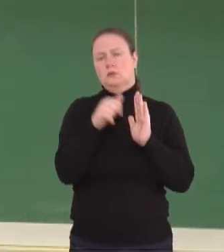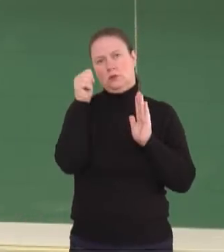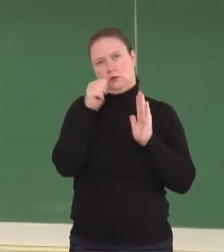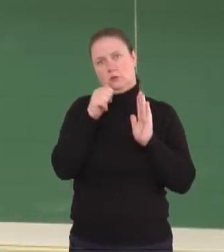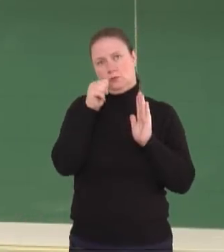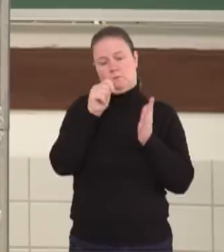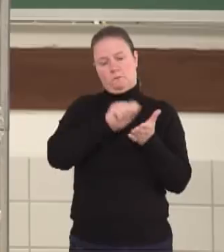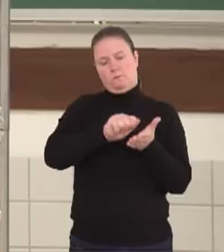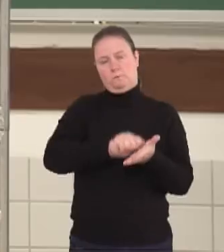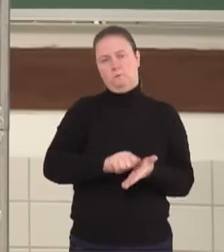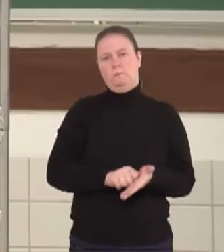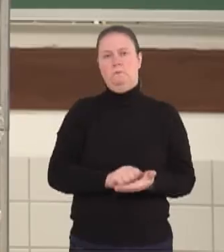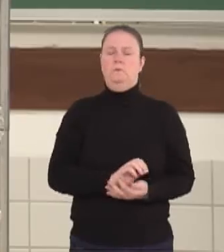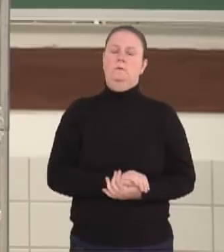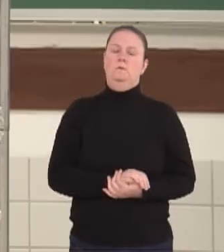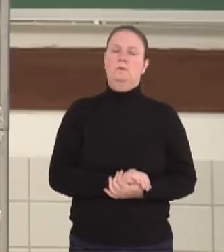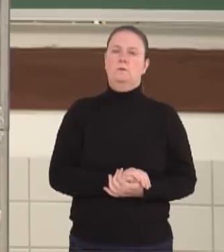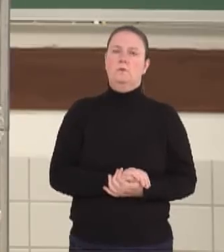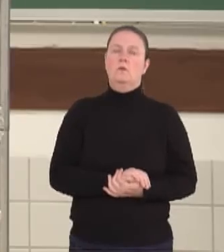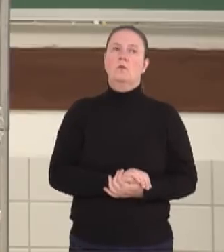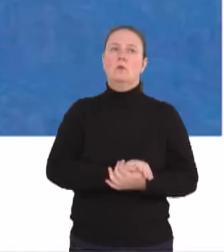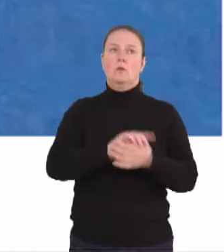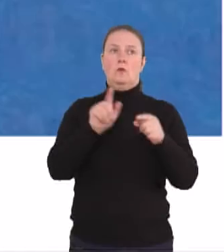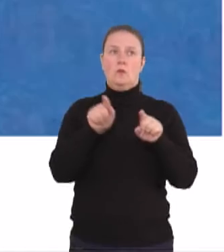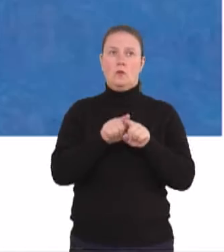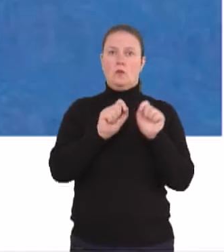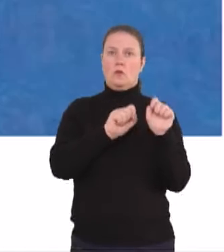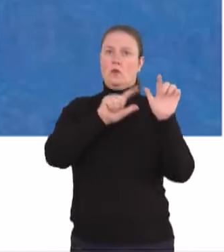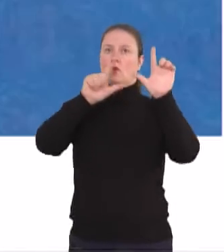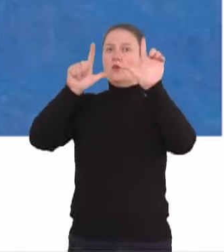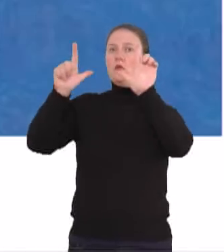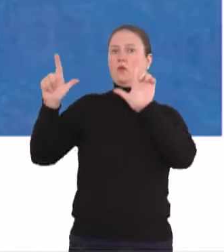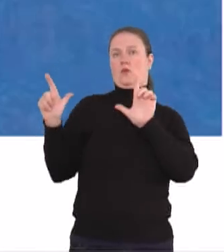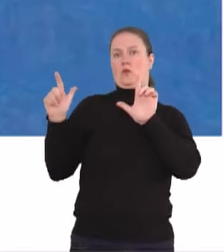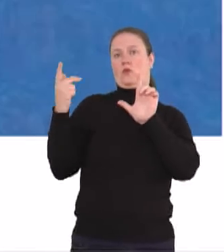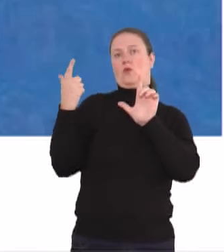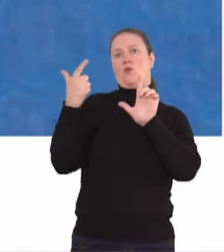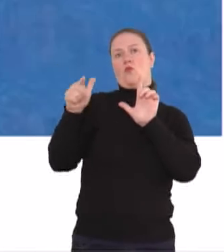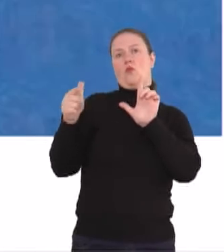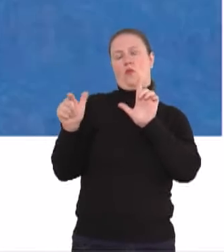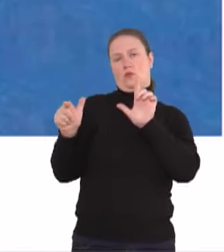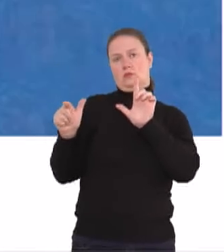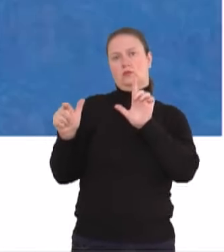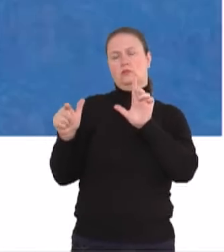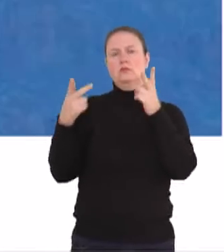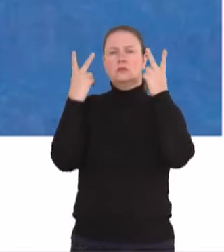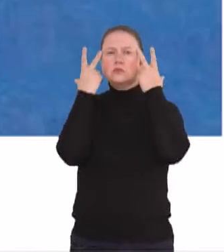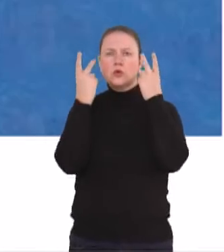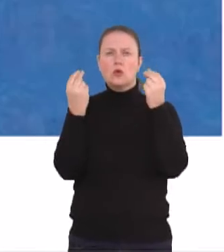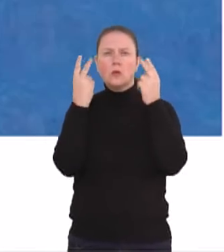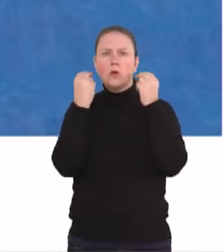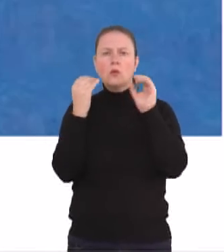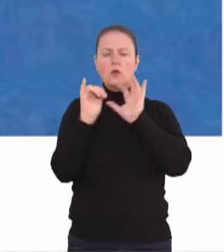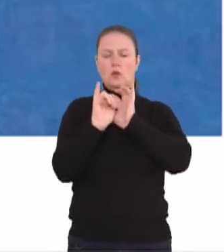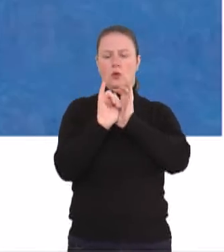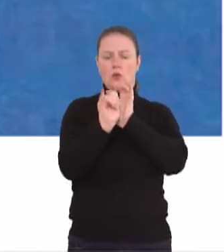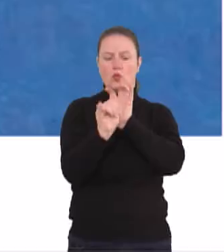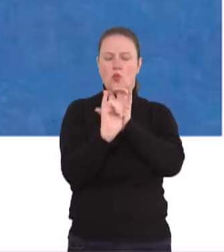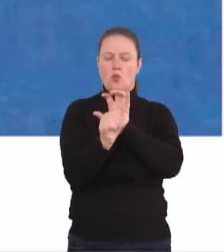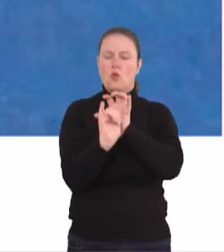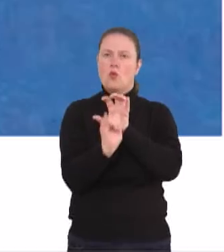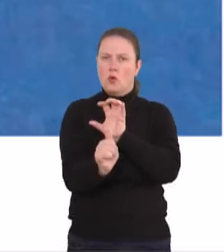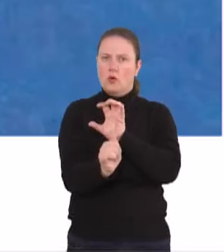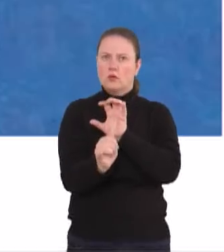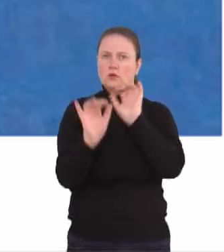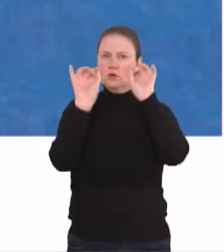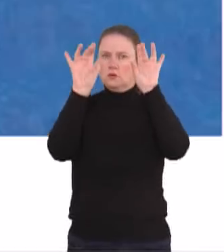escritora. Então, aqui a gente tem mais uma ilustração. Né? Geralmente, os contos,